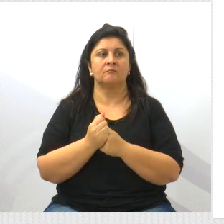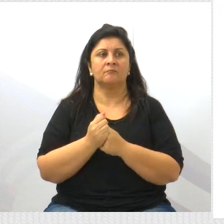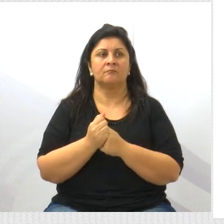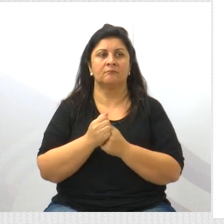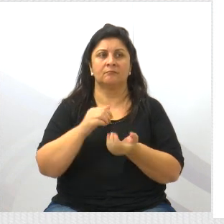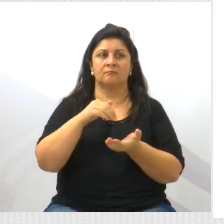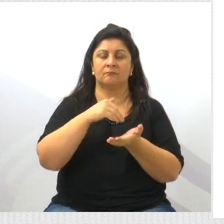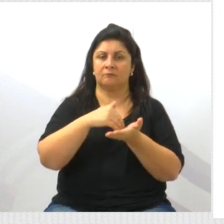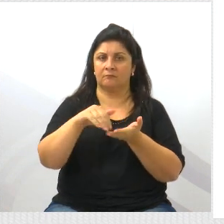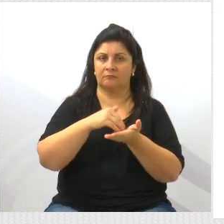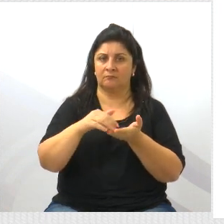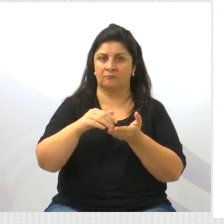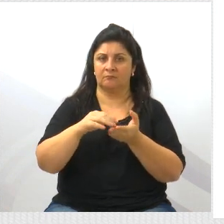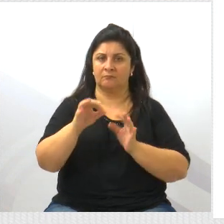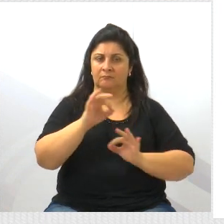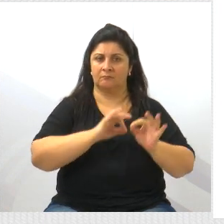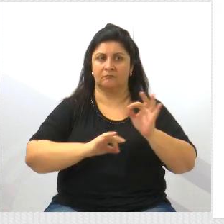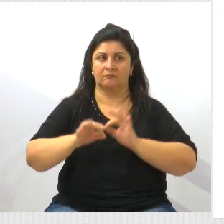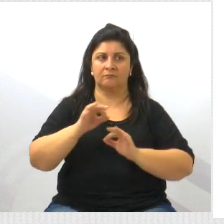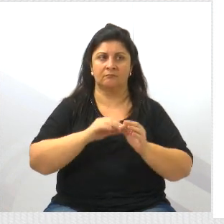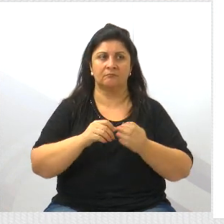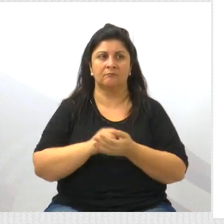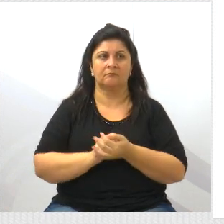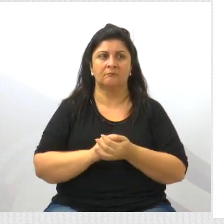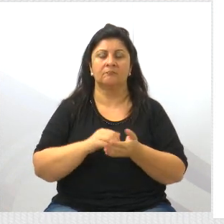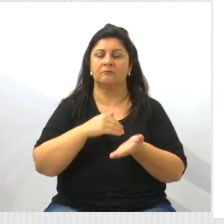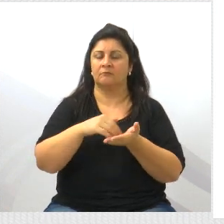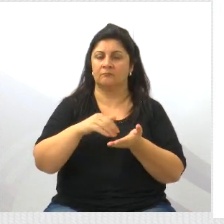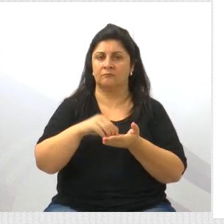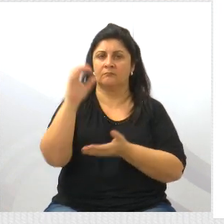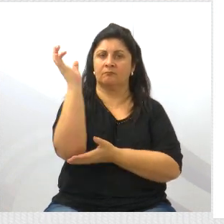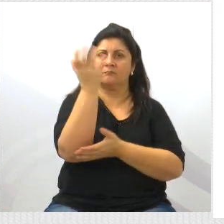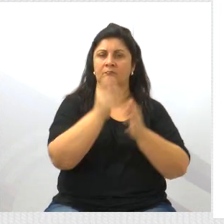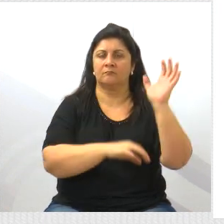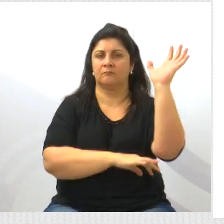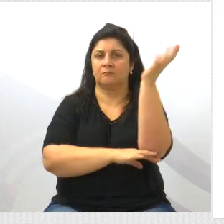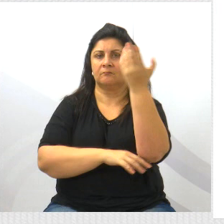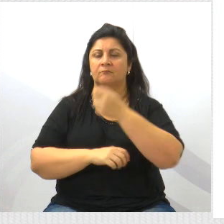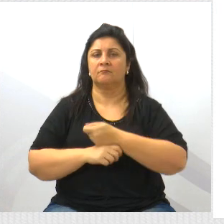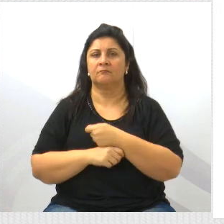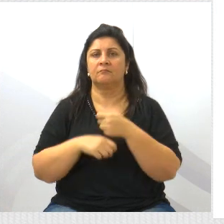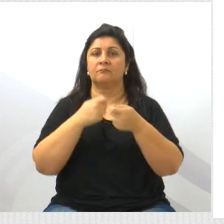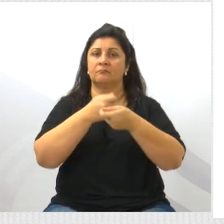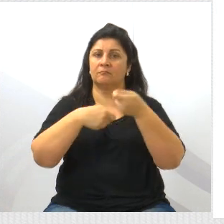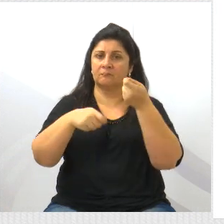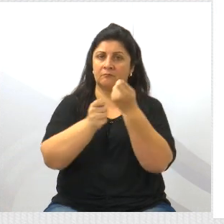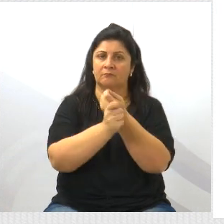Secretaria de Planejamento, Meio Ambiente, Secretaria de Assistência Social e Cidadania,